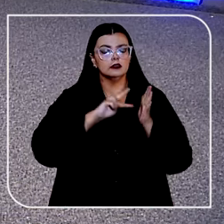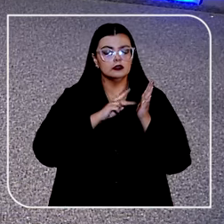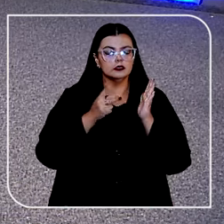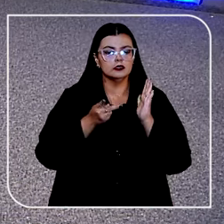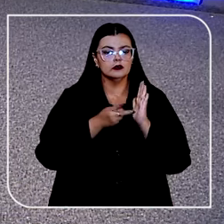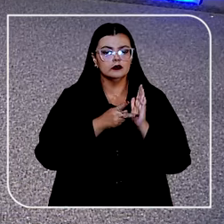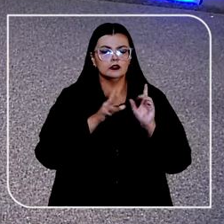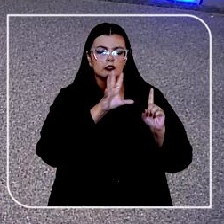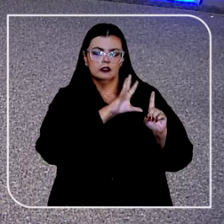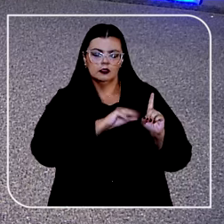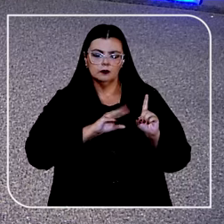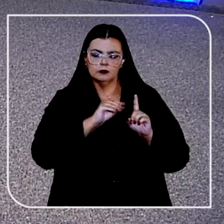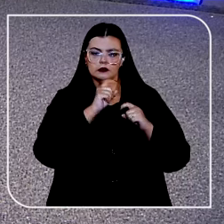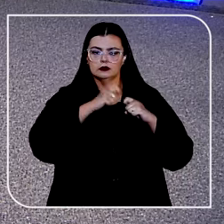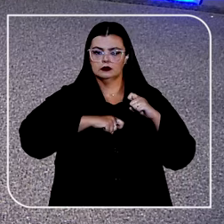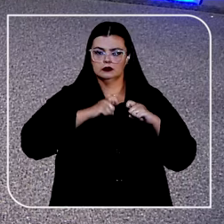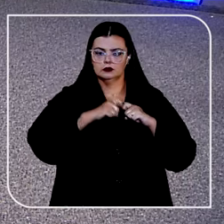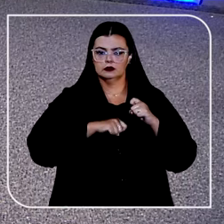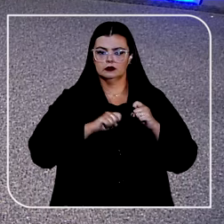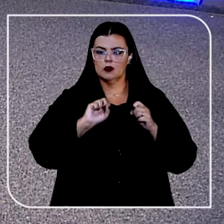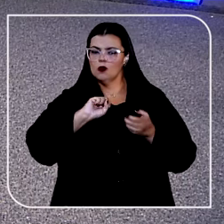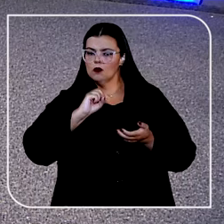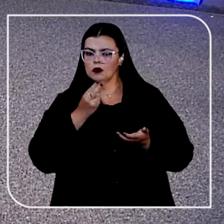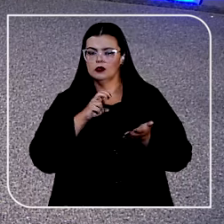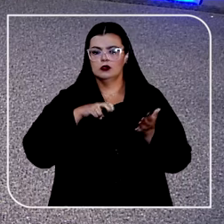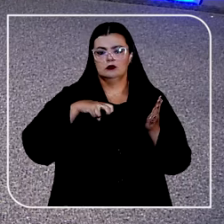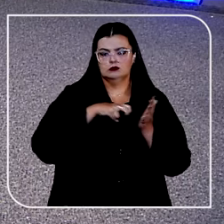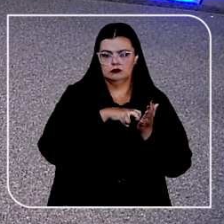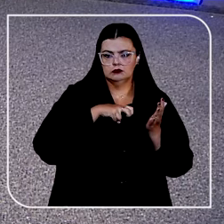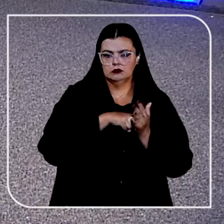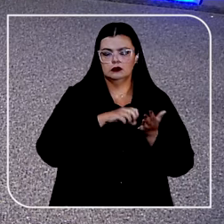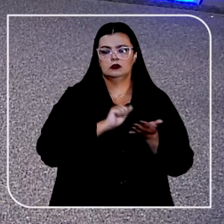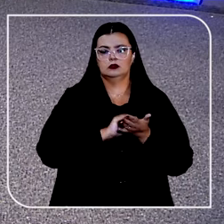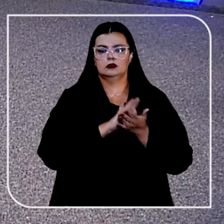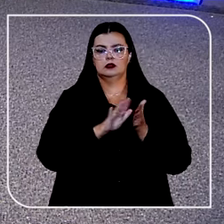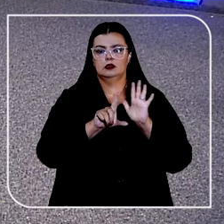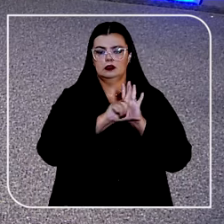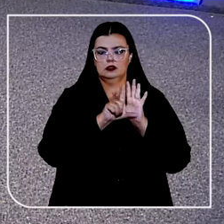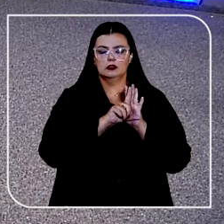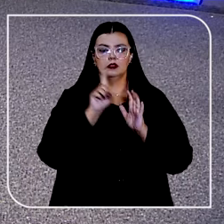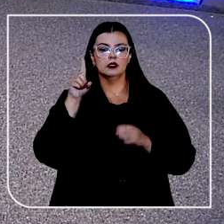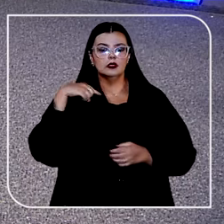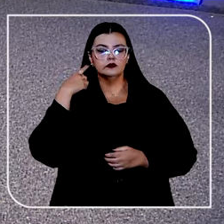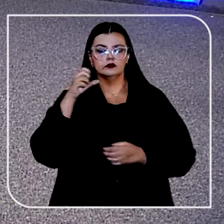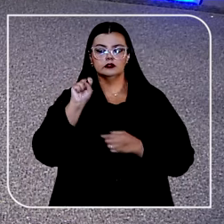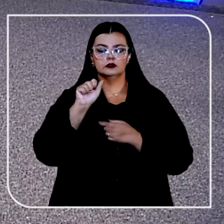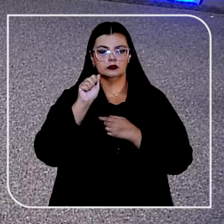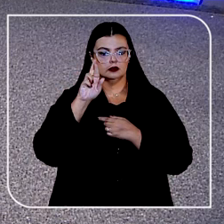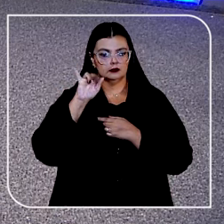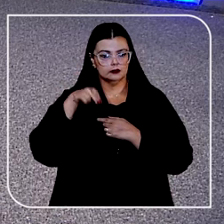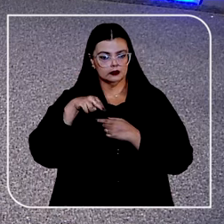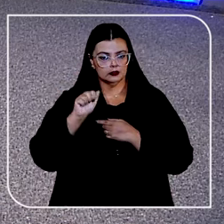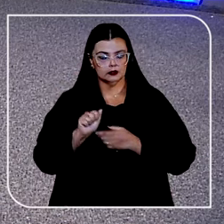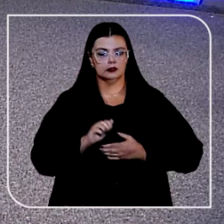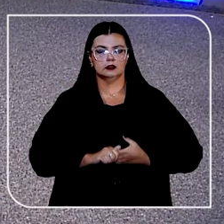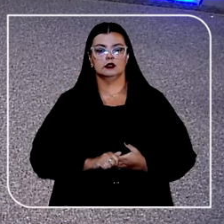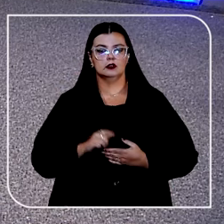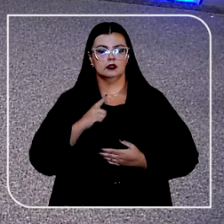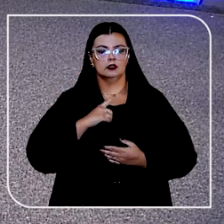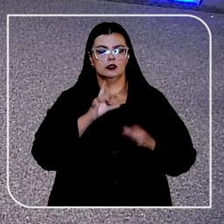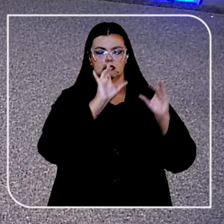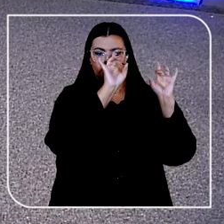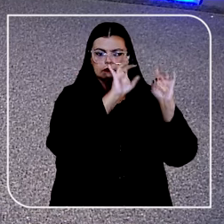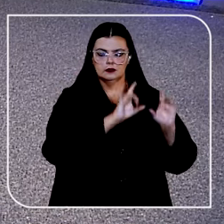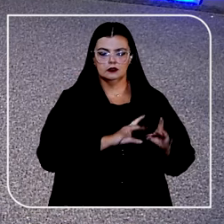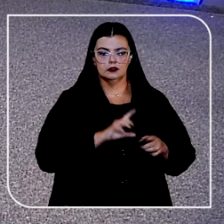definição jurídica de abuso sexual e as punições legalmente previstas com a advogada Sabrina Beatriz Ribeiro